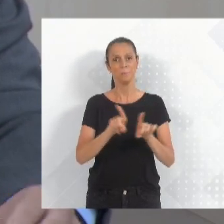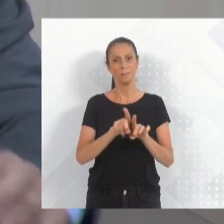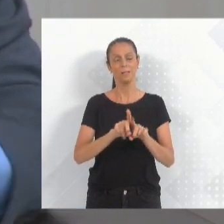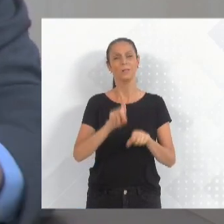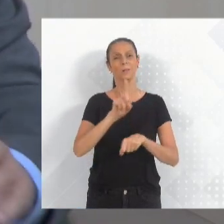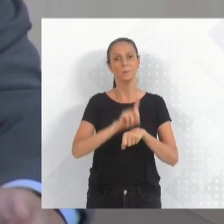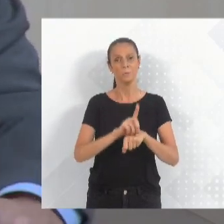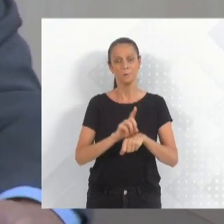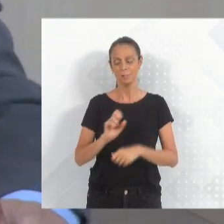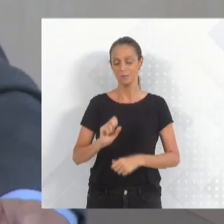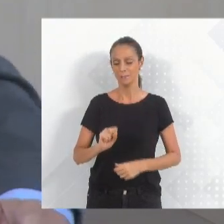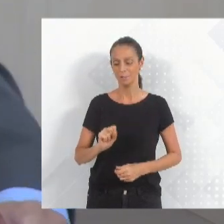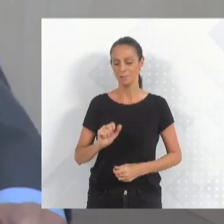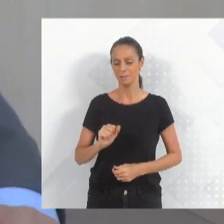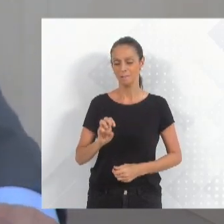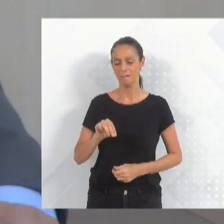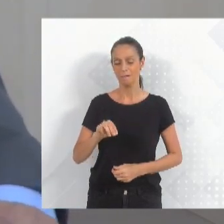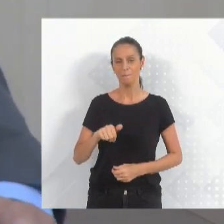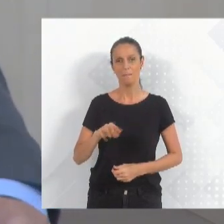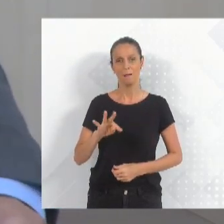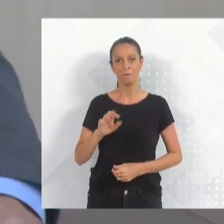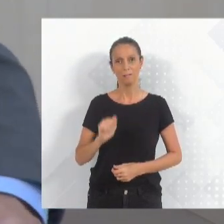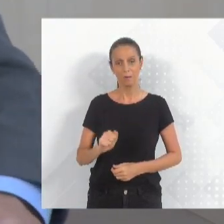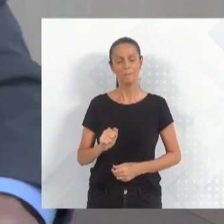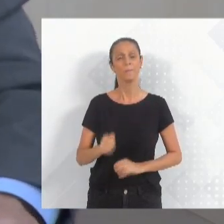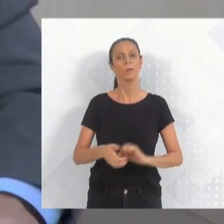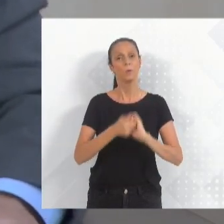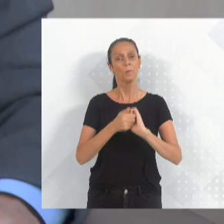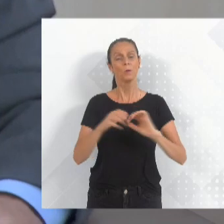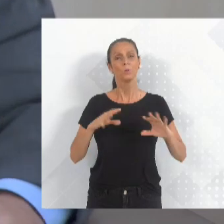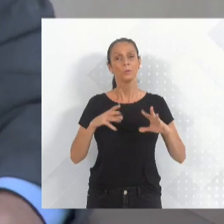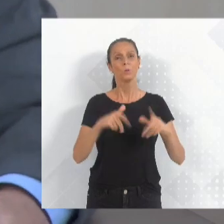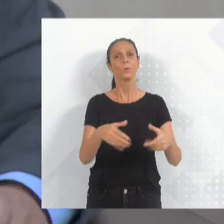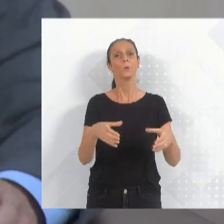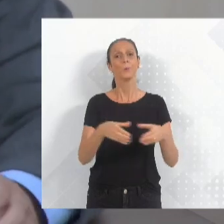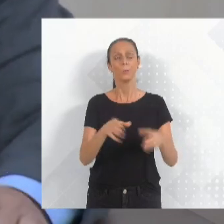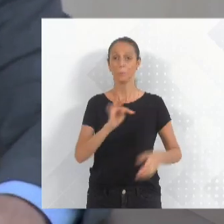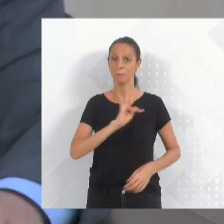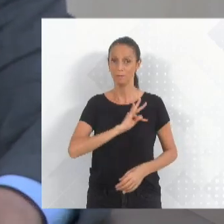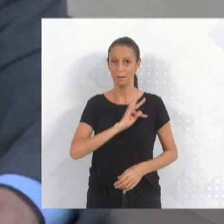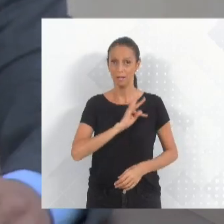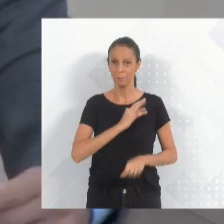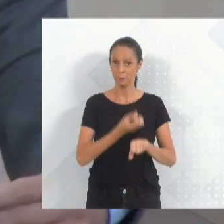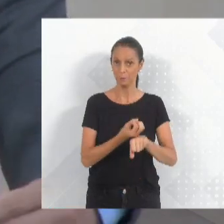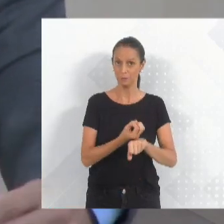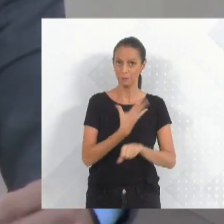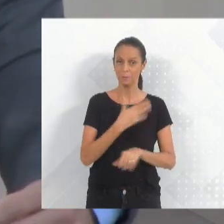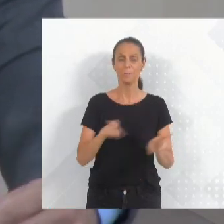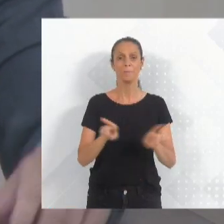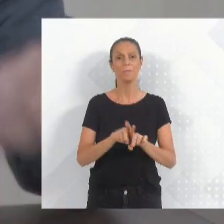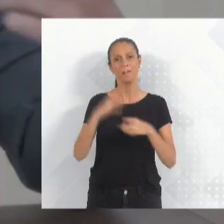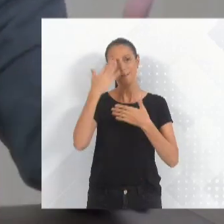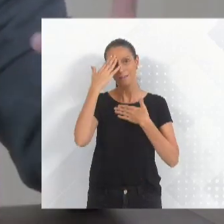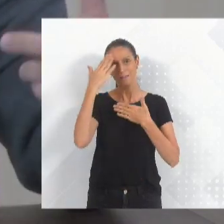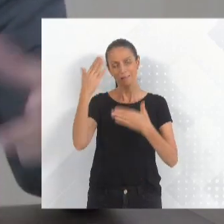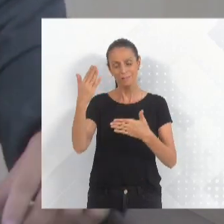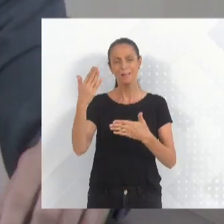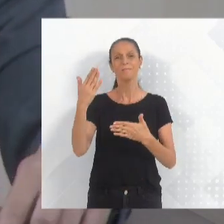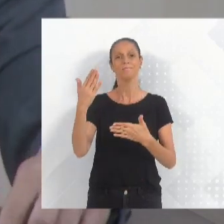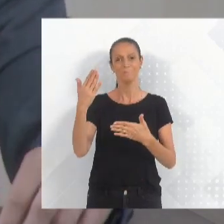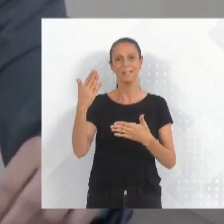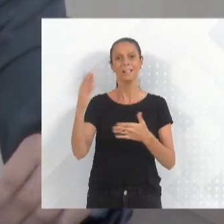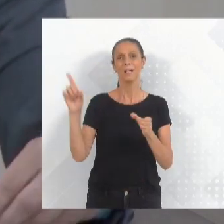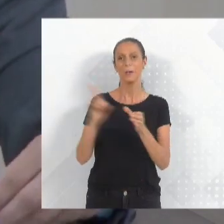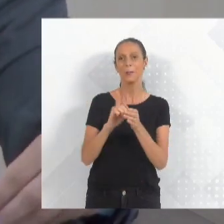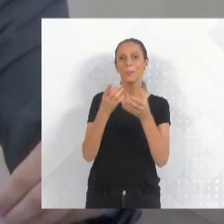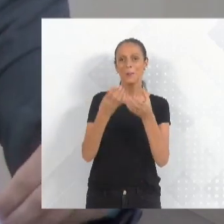Samanta, cumprimentar todo o corpo técnico do SAMAI e, ao mesmo tempo, agradecer a acolhida do nosso retorno para lá,